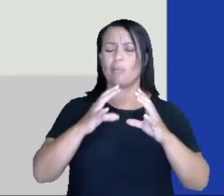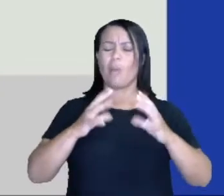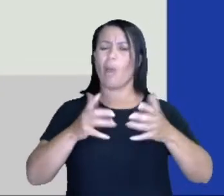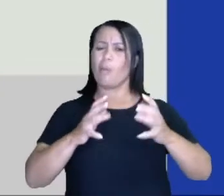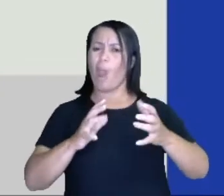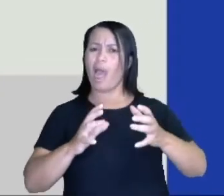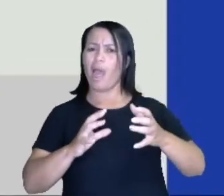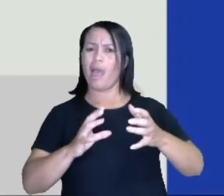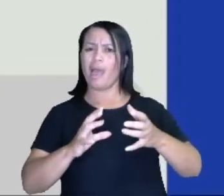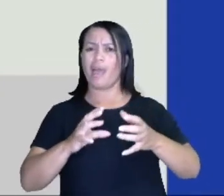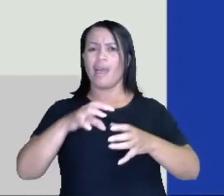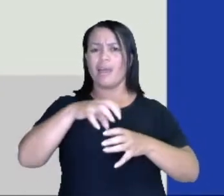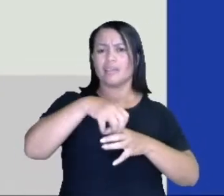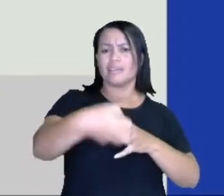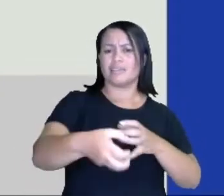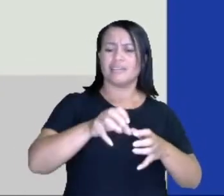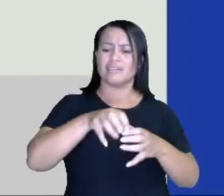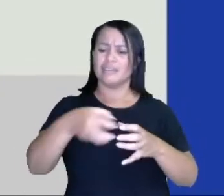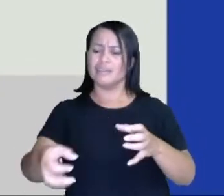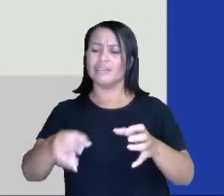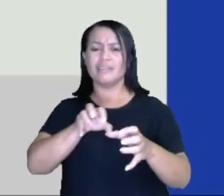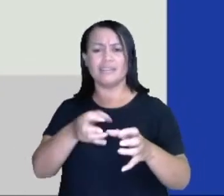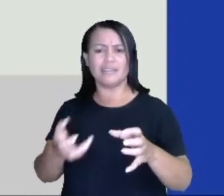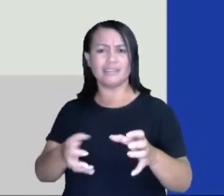em gomos e tentar